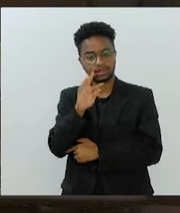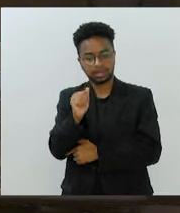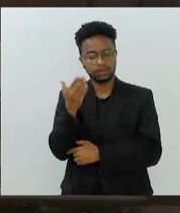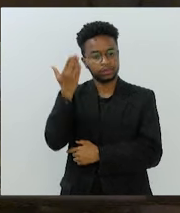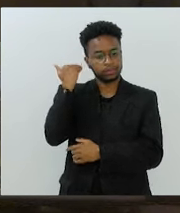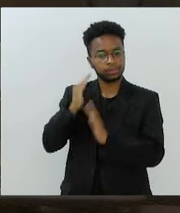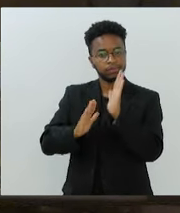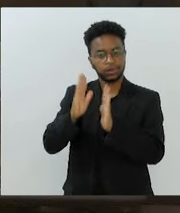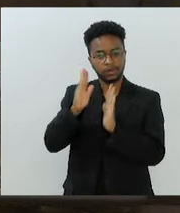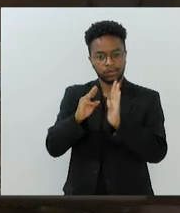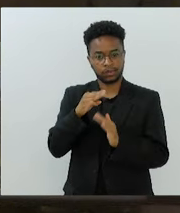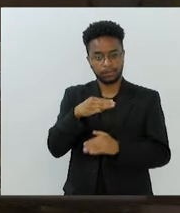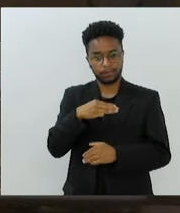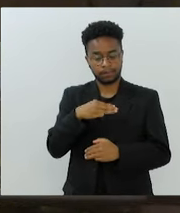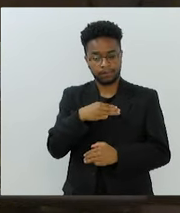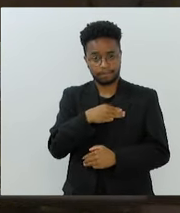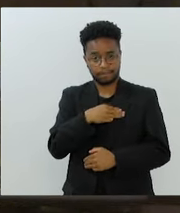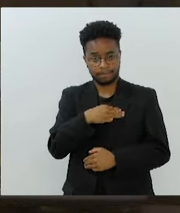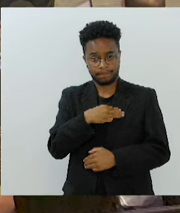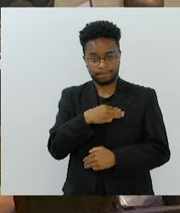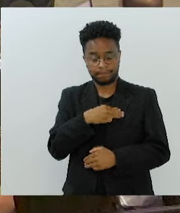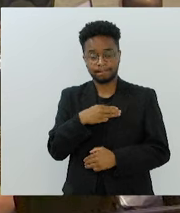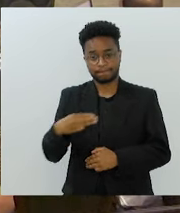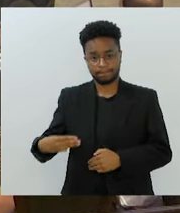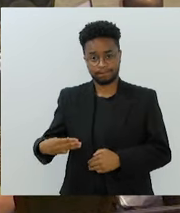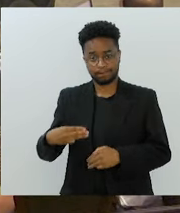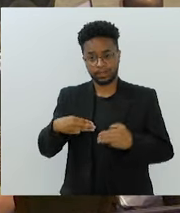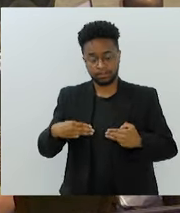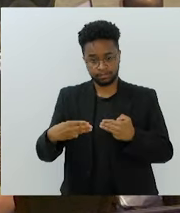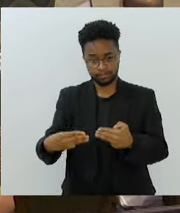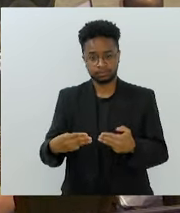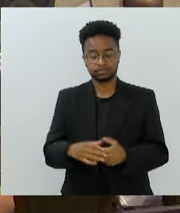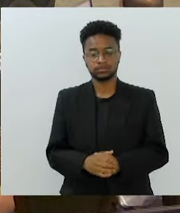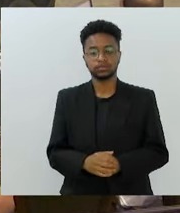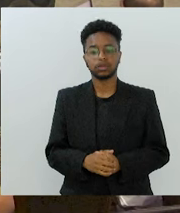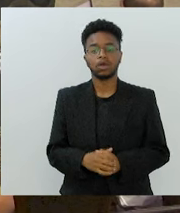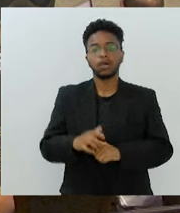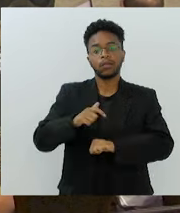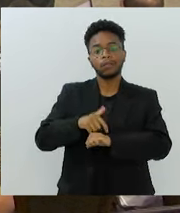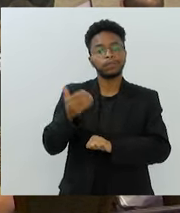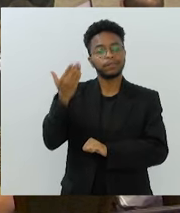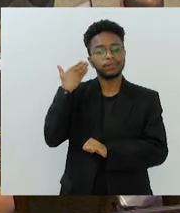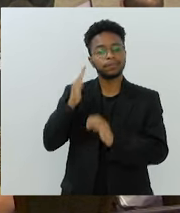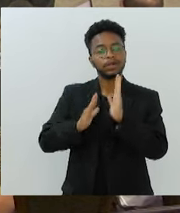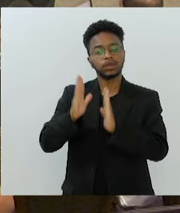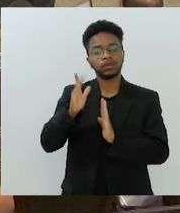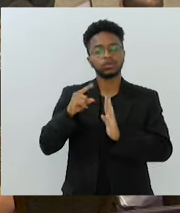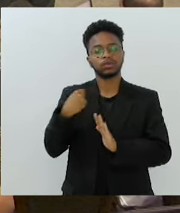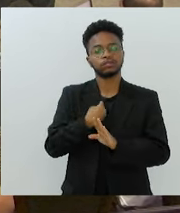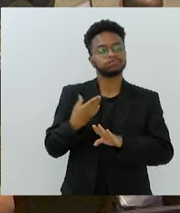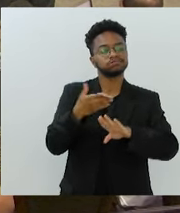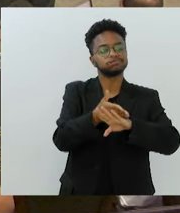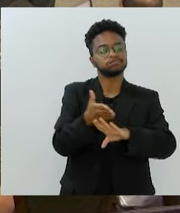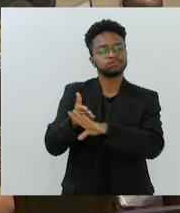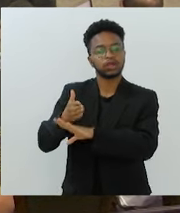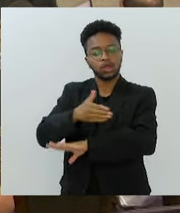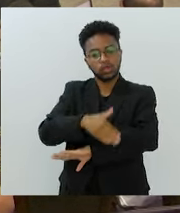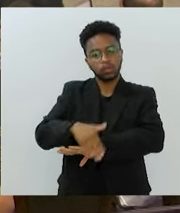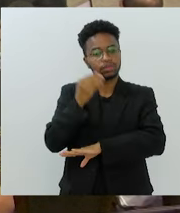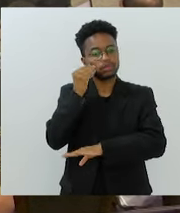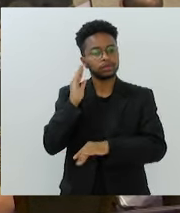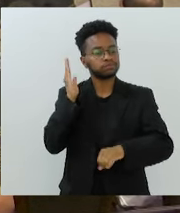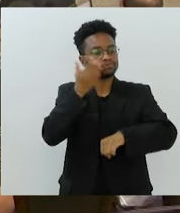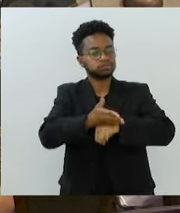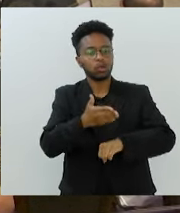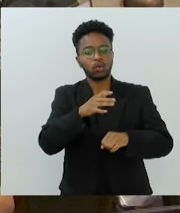que o Exército ia para a rua, Sônia Bride, sob a nossa coordenação, enfrentar os criminosos com mais rigor do que estão